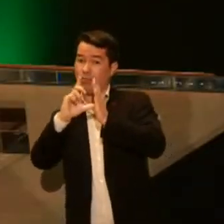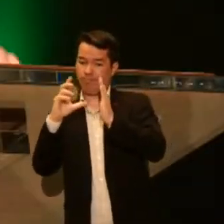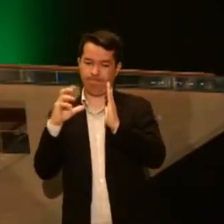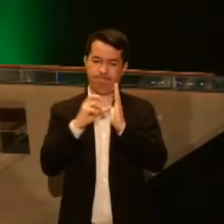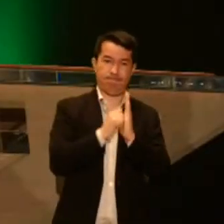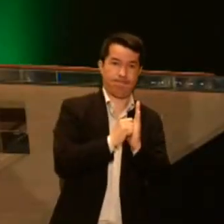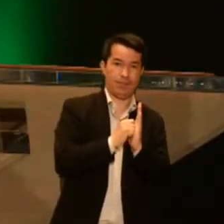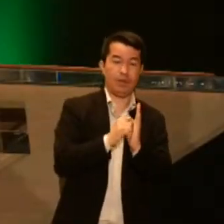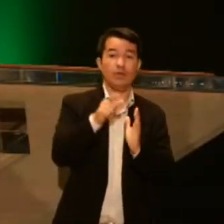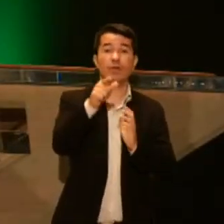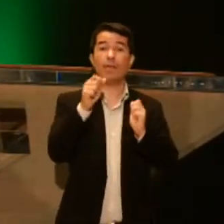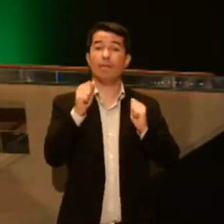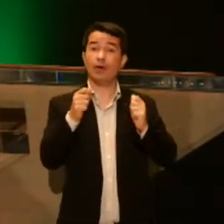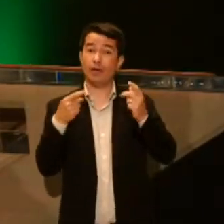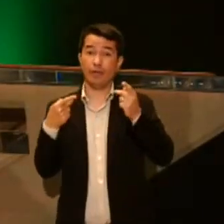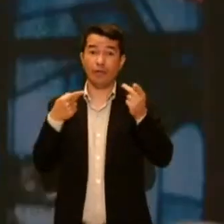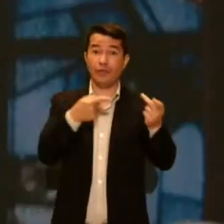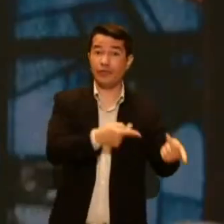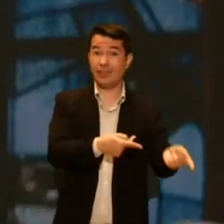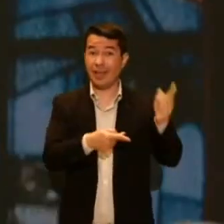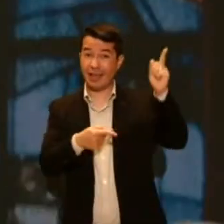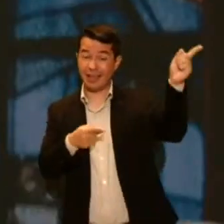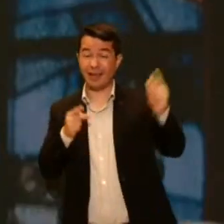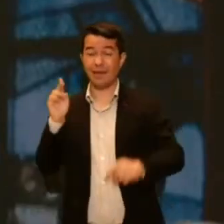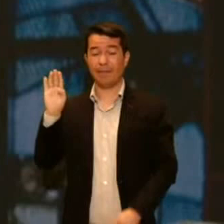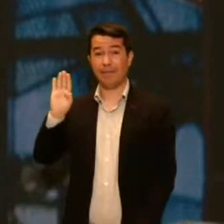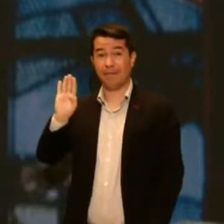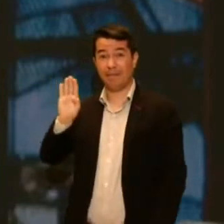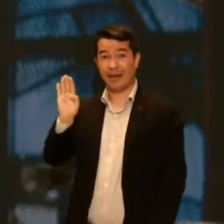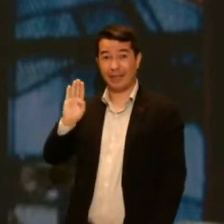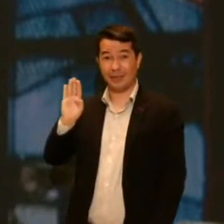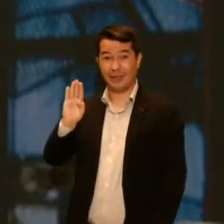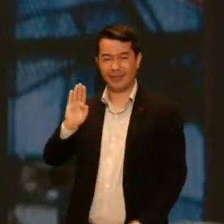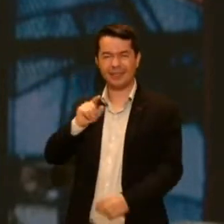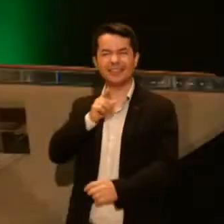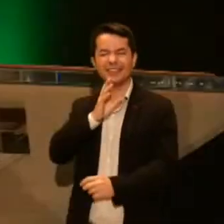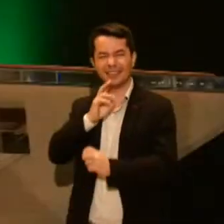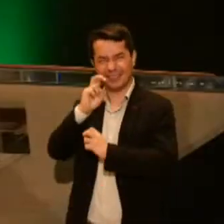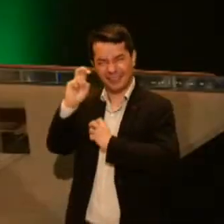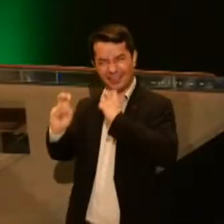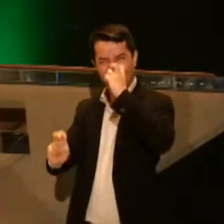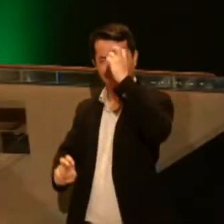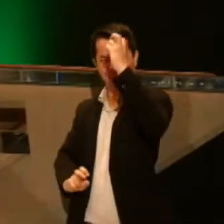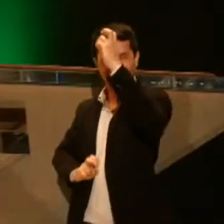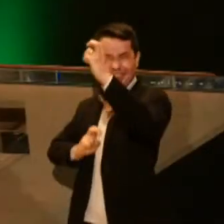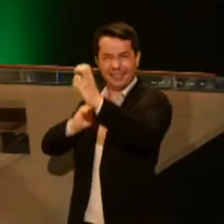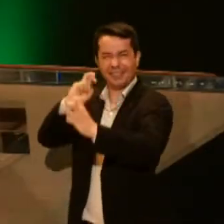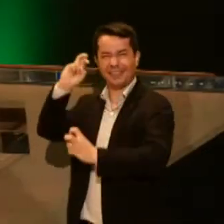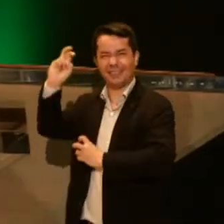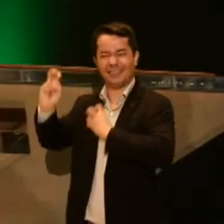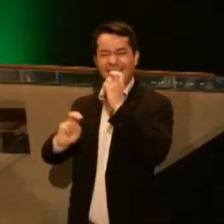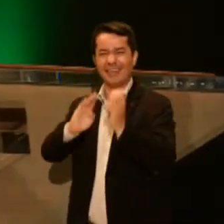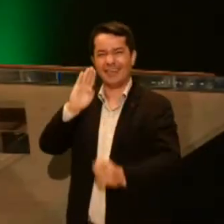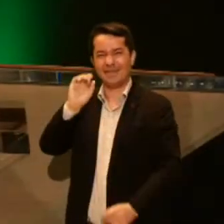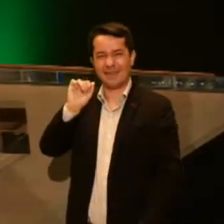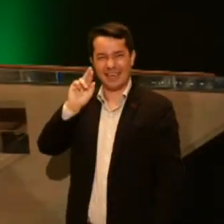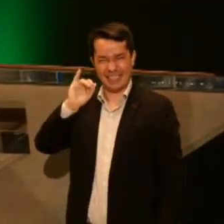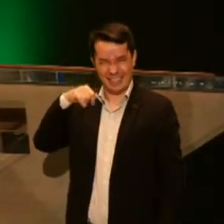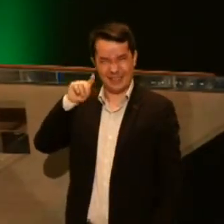internet, visitar o Parque Barigui, mas não pode ficar até muito tarde porque tem toque de